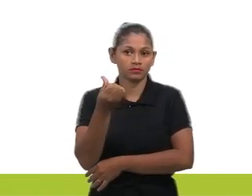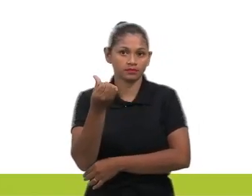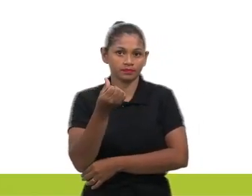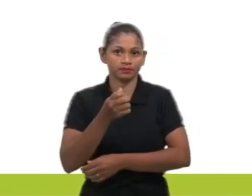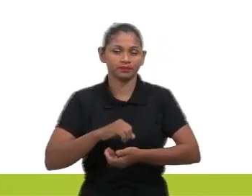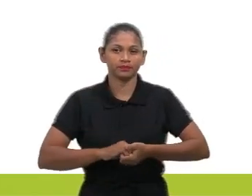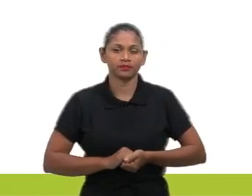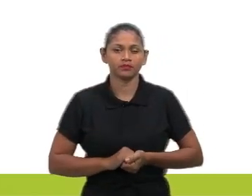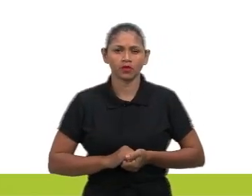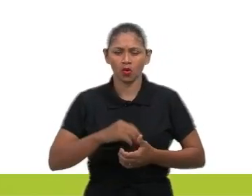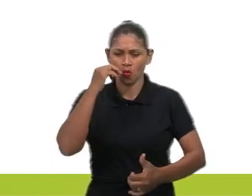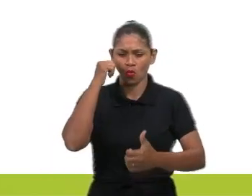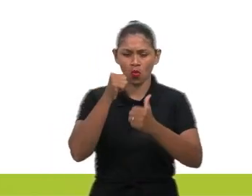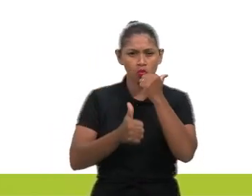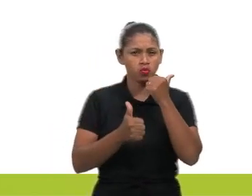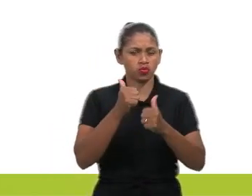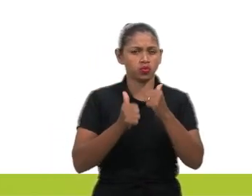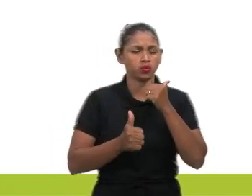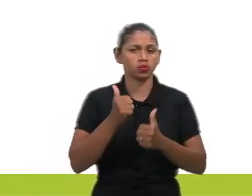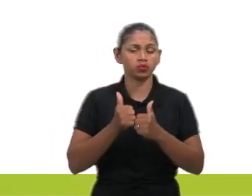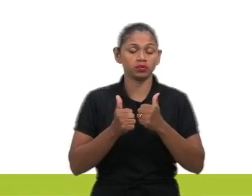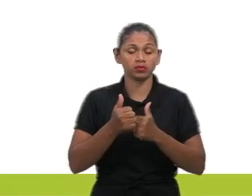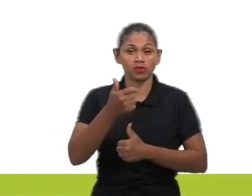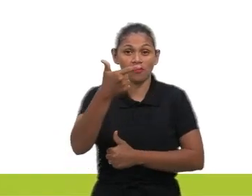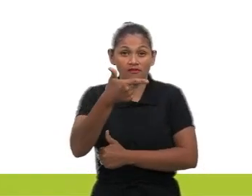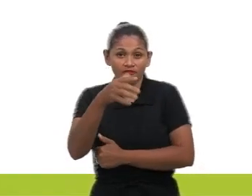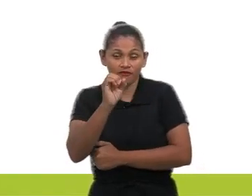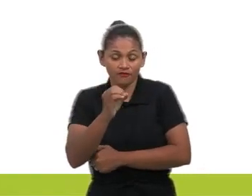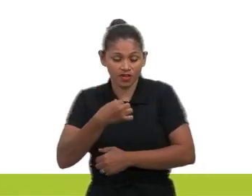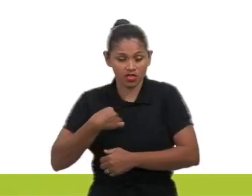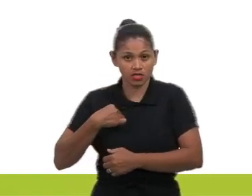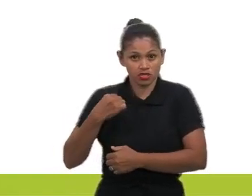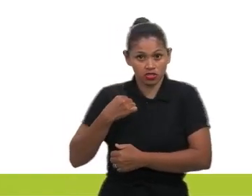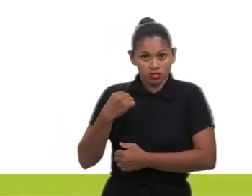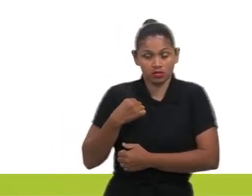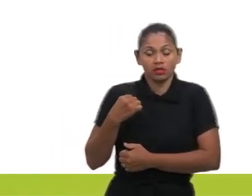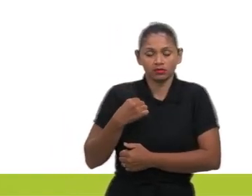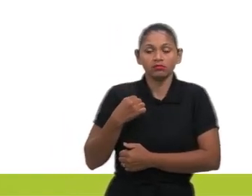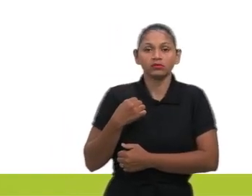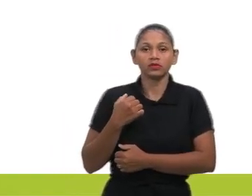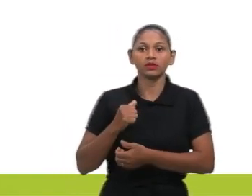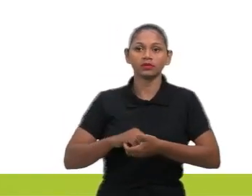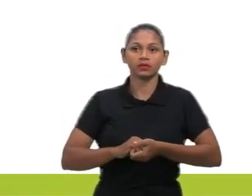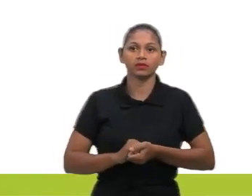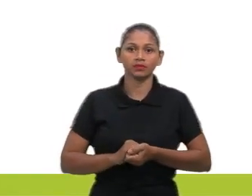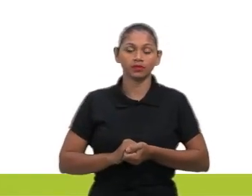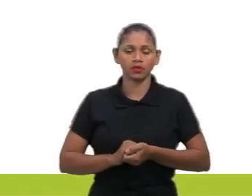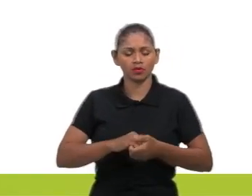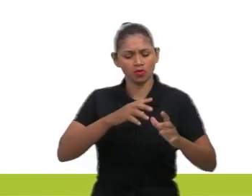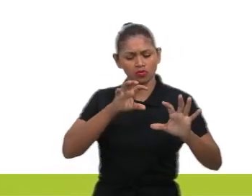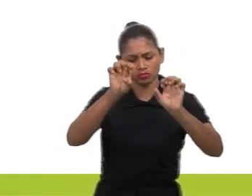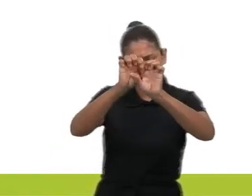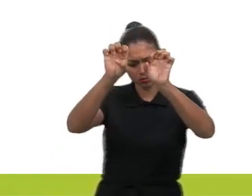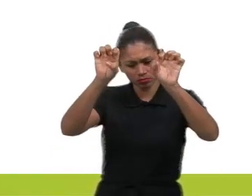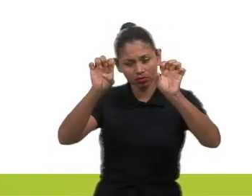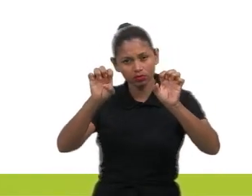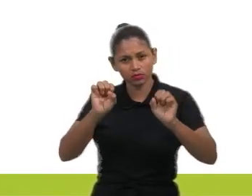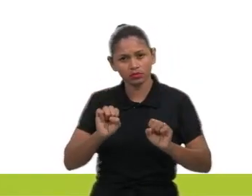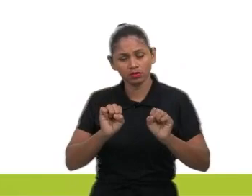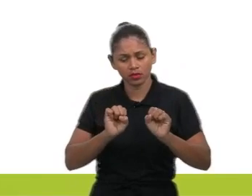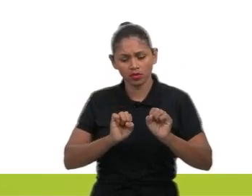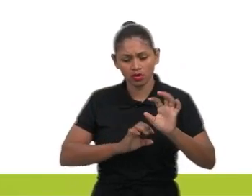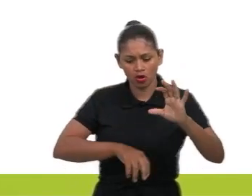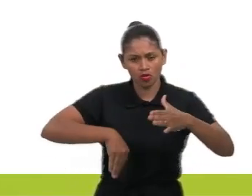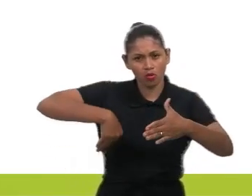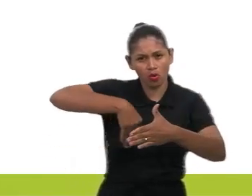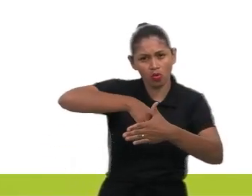campeonato de futebol, composto por 20 times, é disputado no sistema de pontos corridos. Nesse sistema, cada time joga contra todos